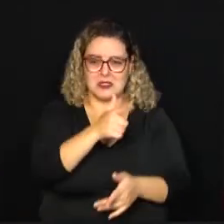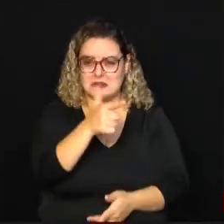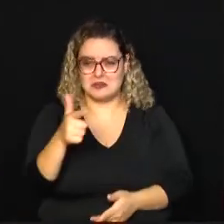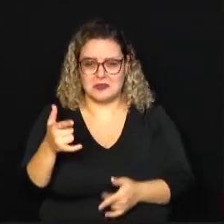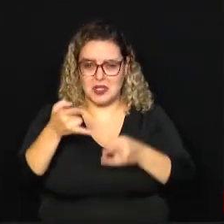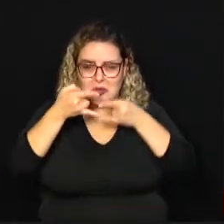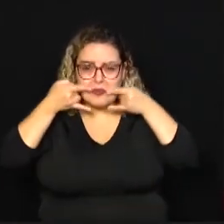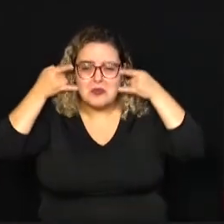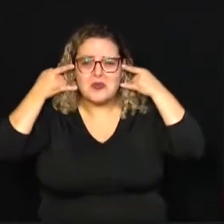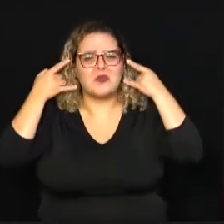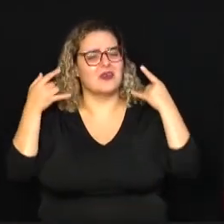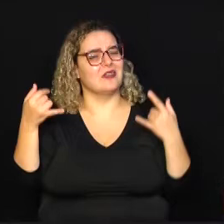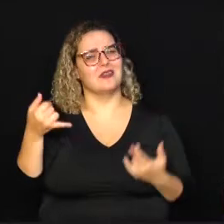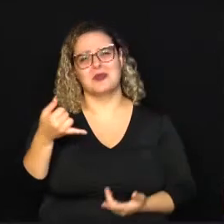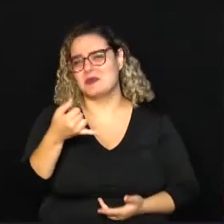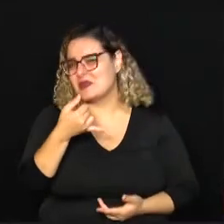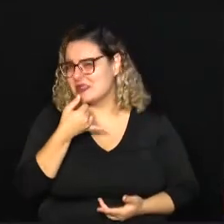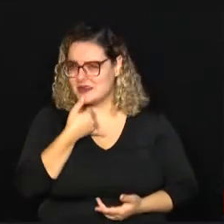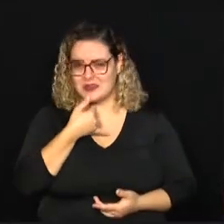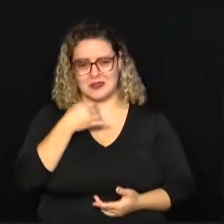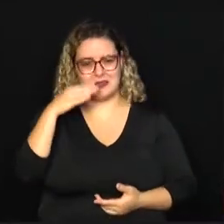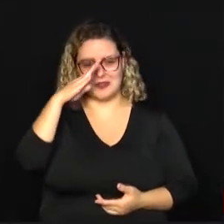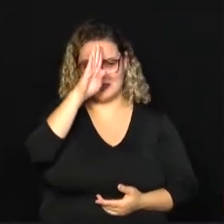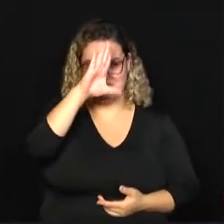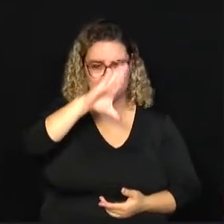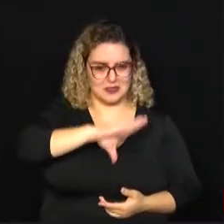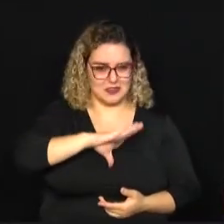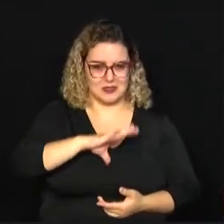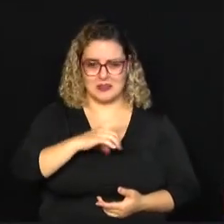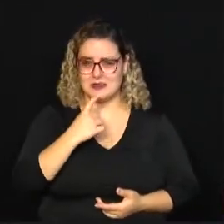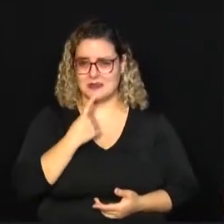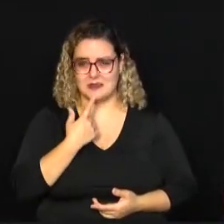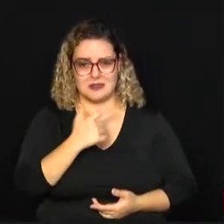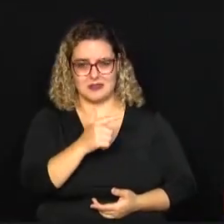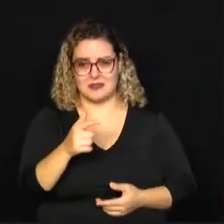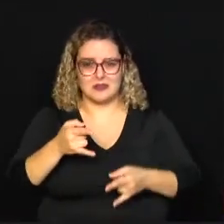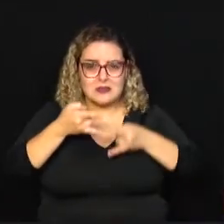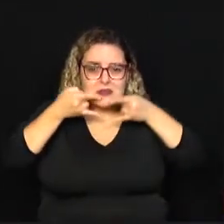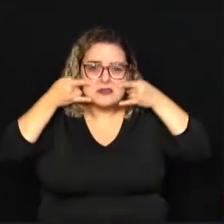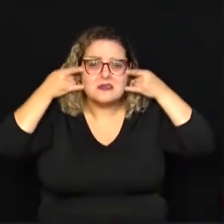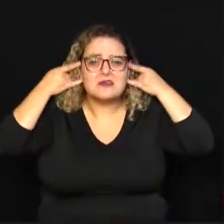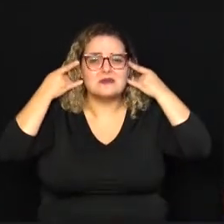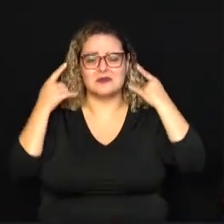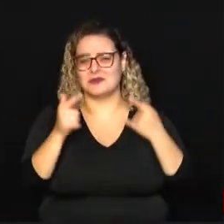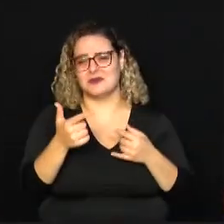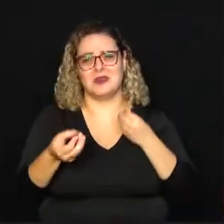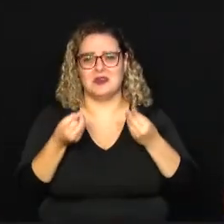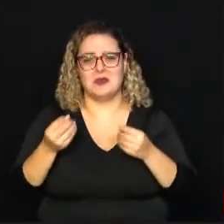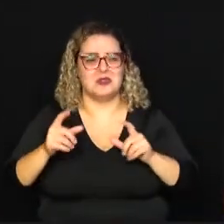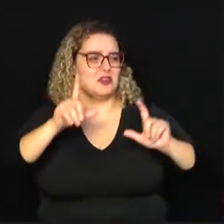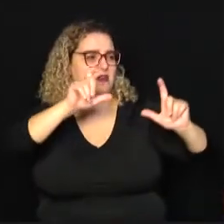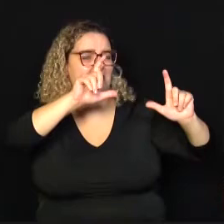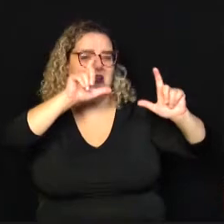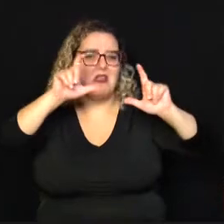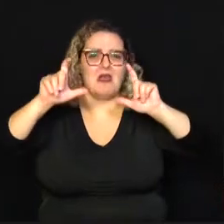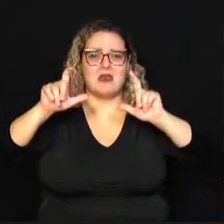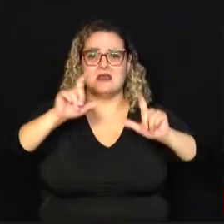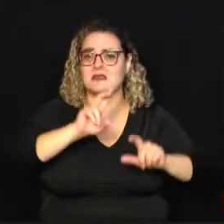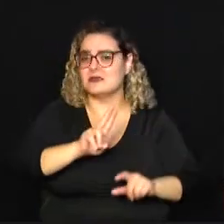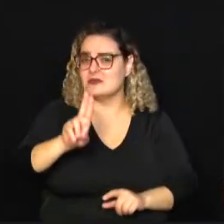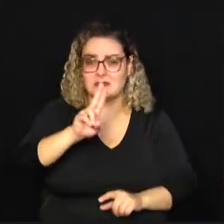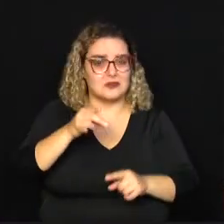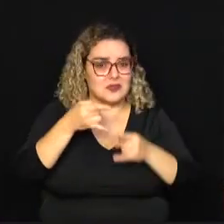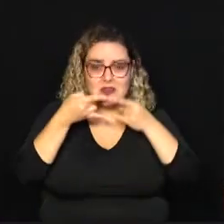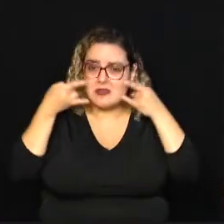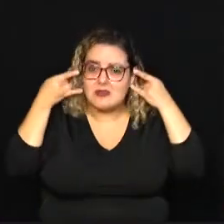né? Foi lamentável a gente ver o Bolsonaro aqui em Campinas sem máscara. Isso é impensável, né? Tirando foto, sem máscara. Isso é